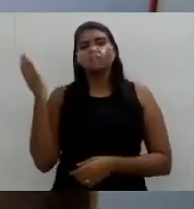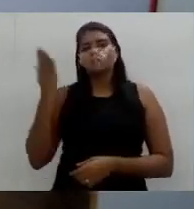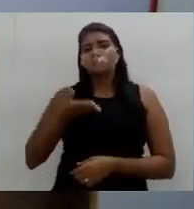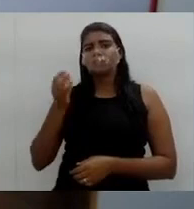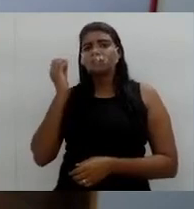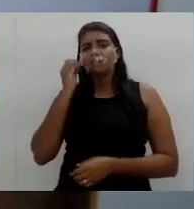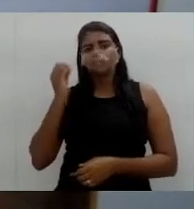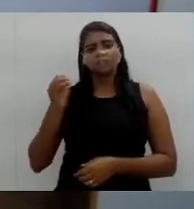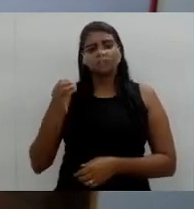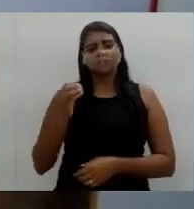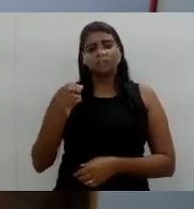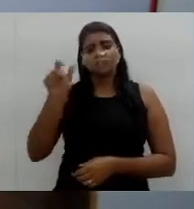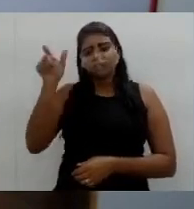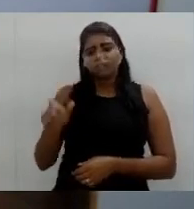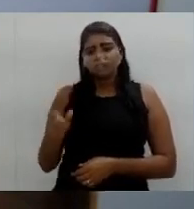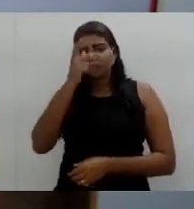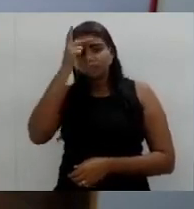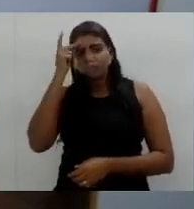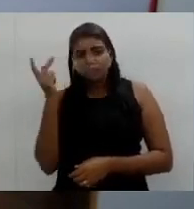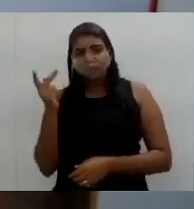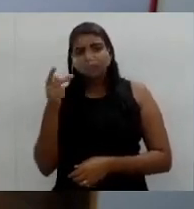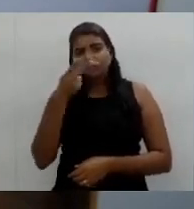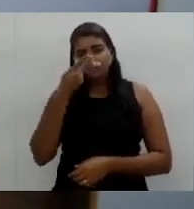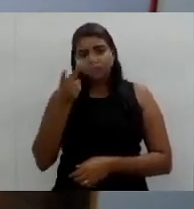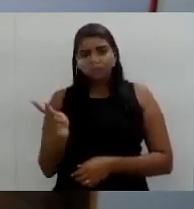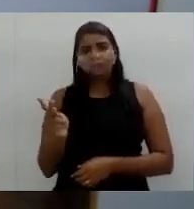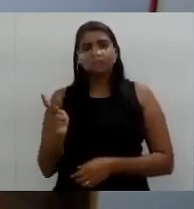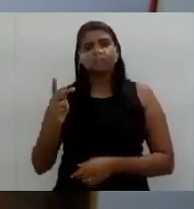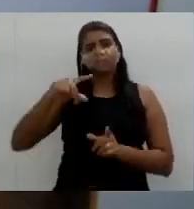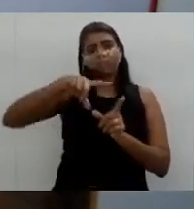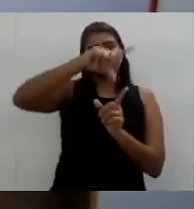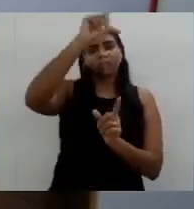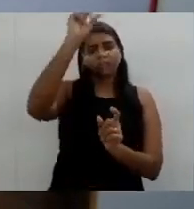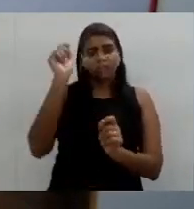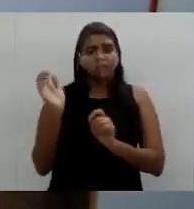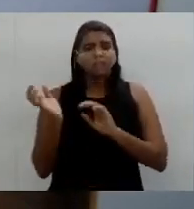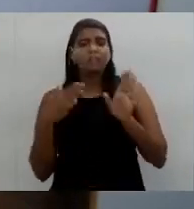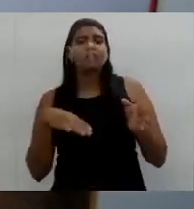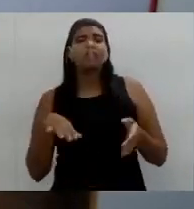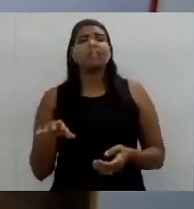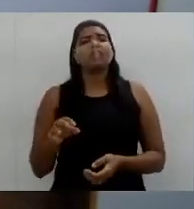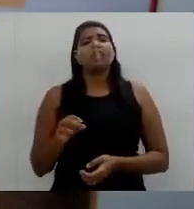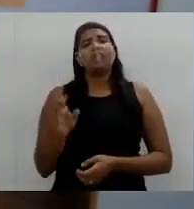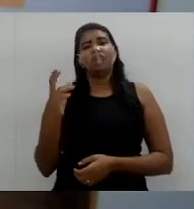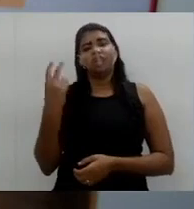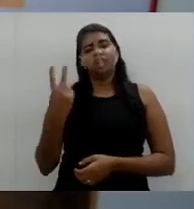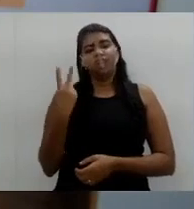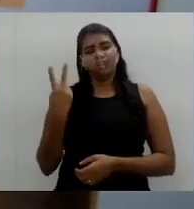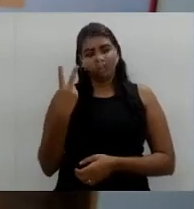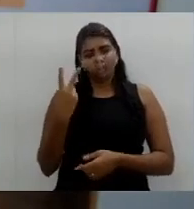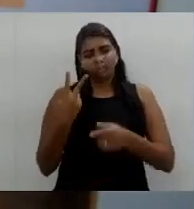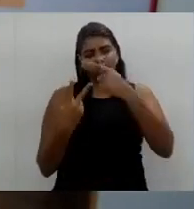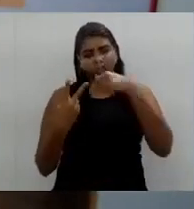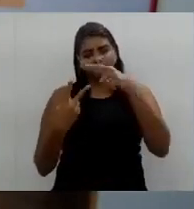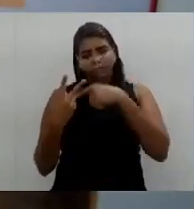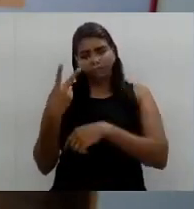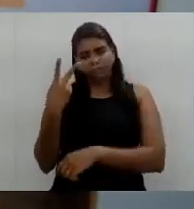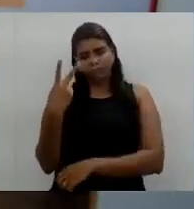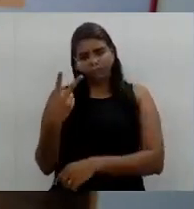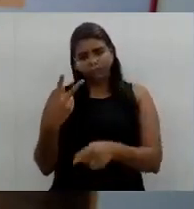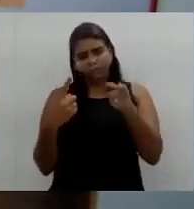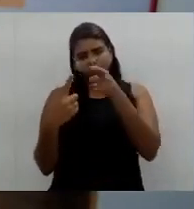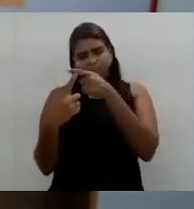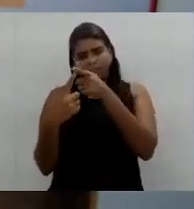a ida do ser humano à Lua. Que evidências são essas? Eu gosto de usar duas principalmente, tá? A